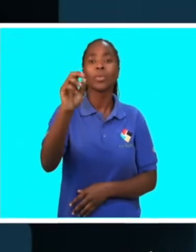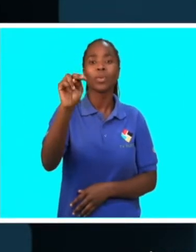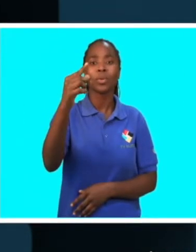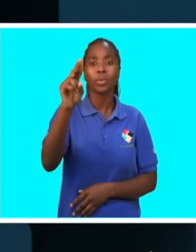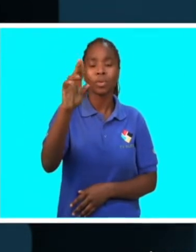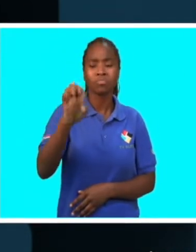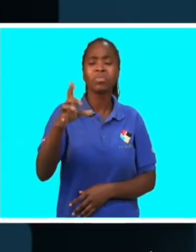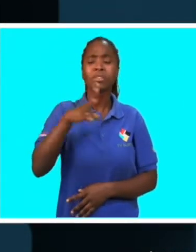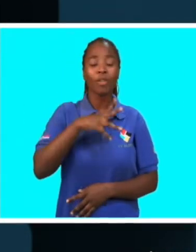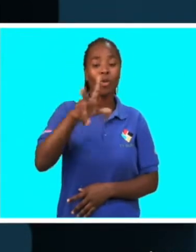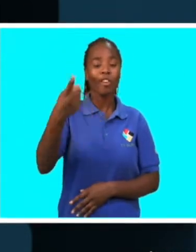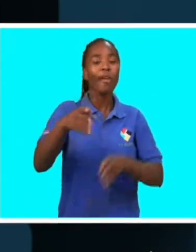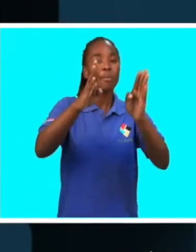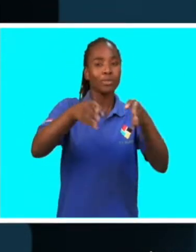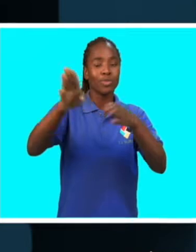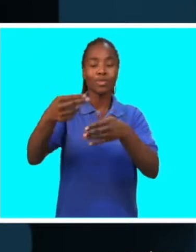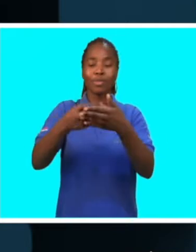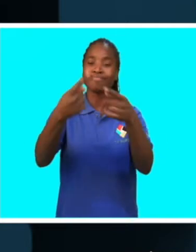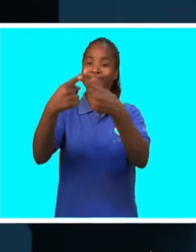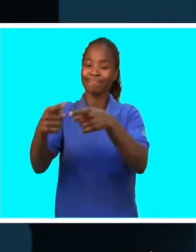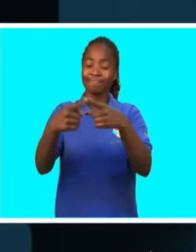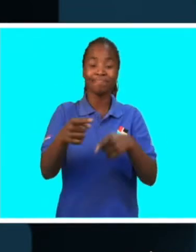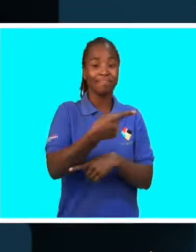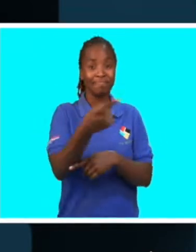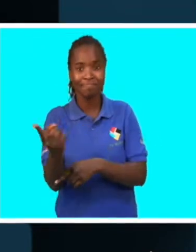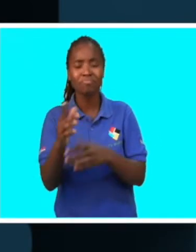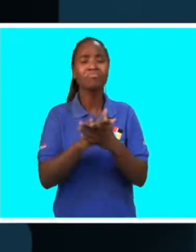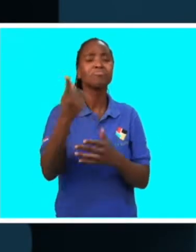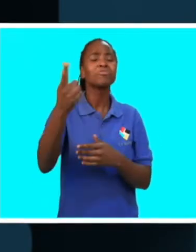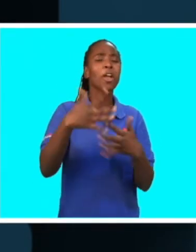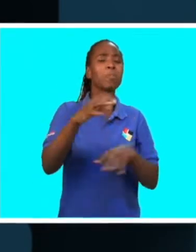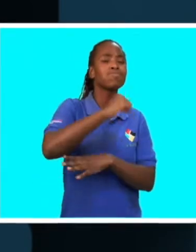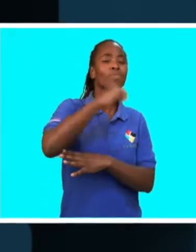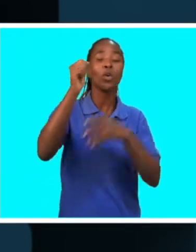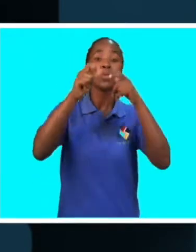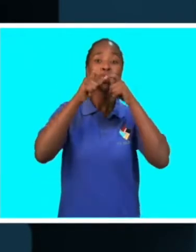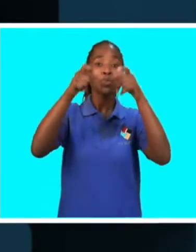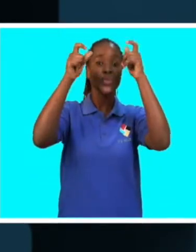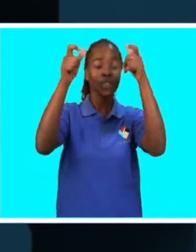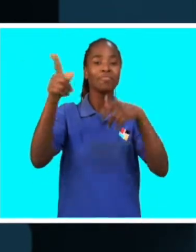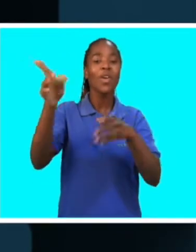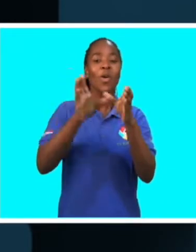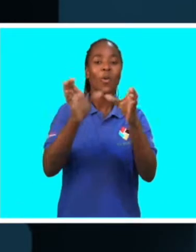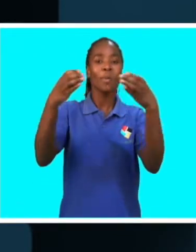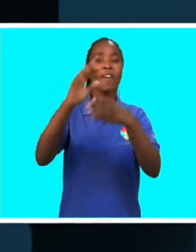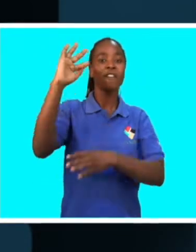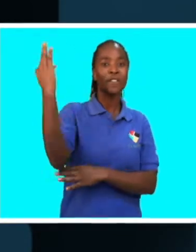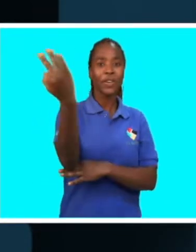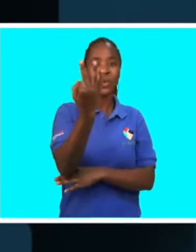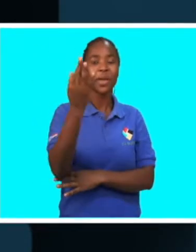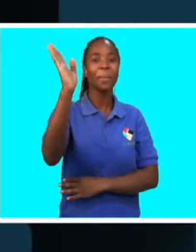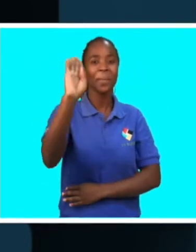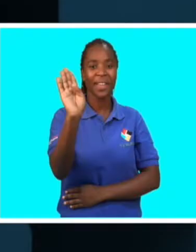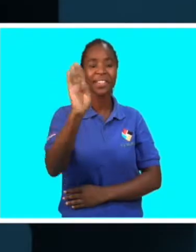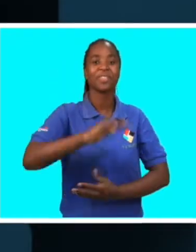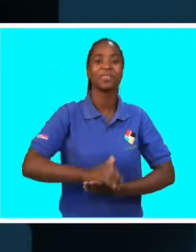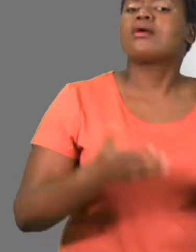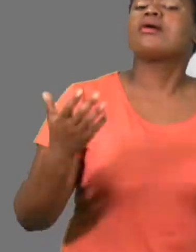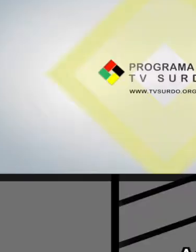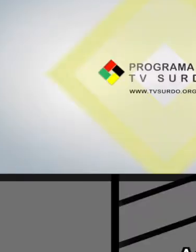longa janeiro pinto gols atuando aqui na vila salé apesar da língua e o clube fluviário da beira